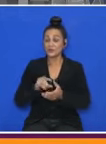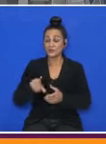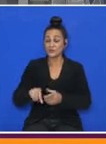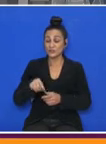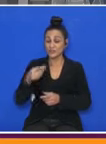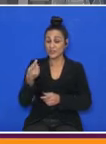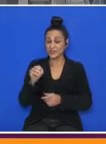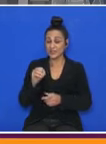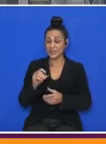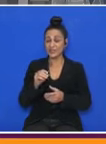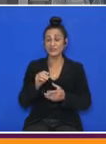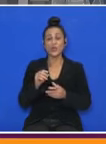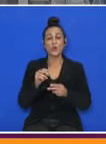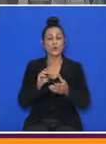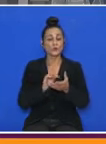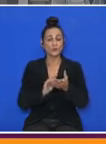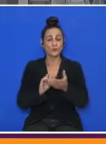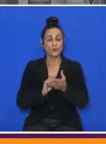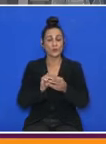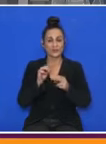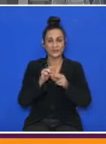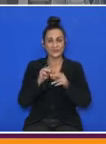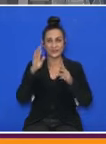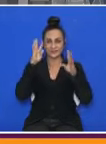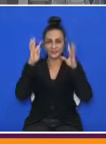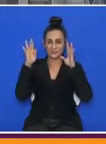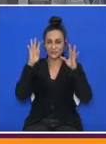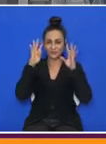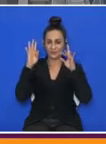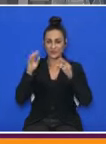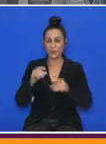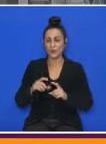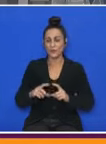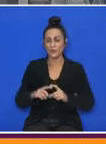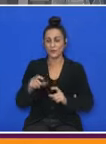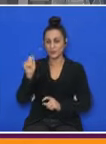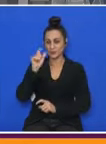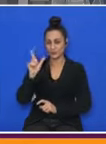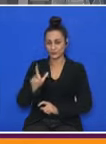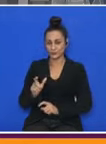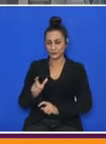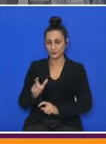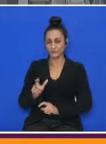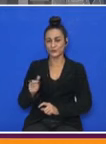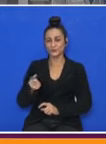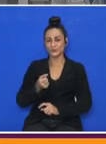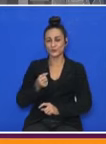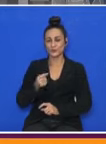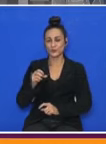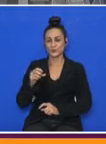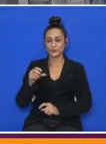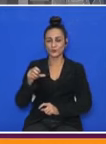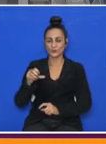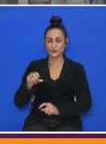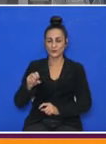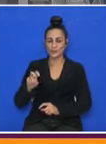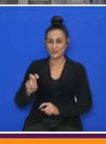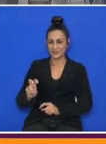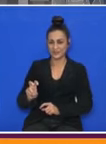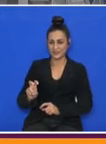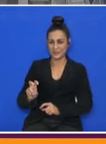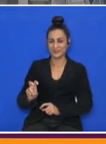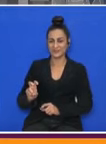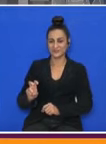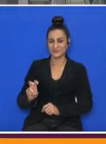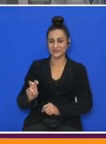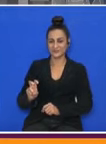números. Loterias Caixa, já pensou? Bola azul, número 95. Azul,